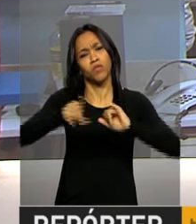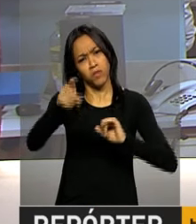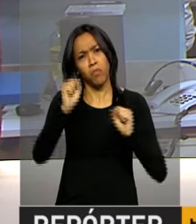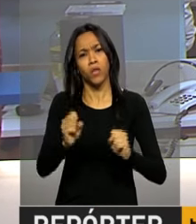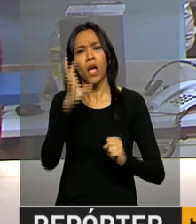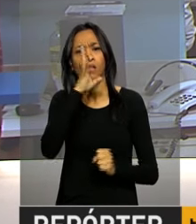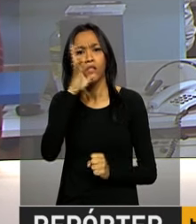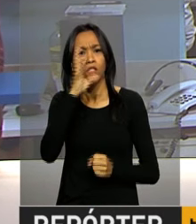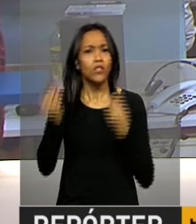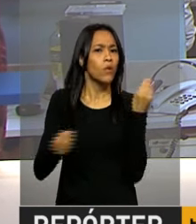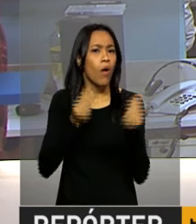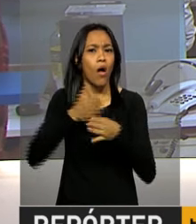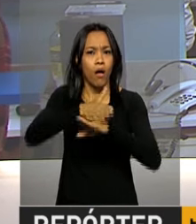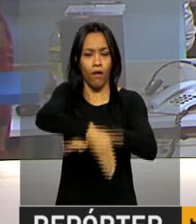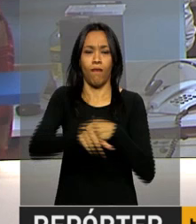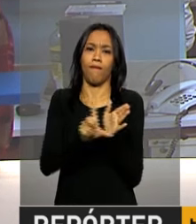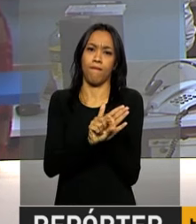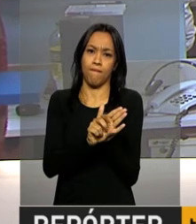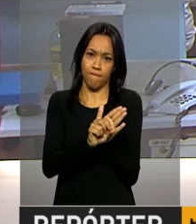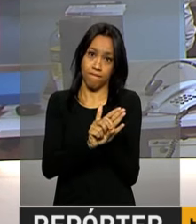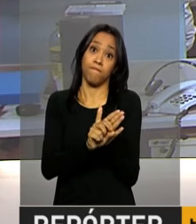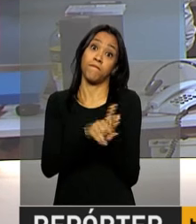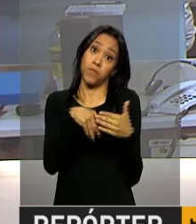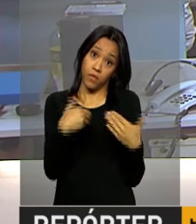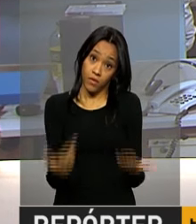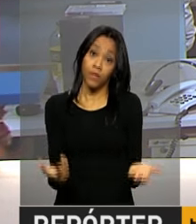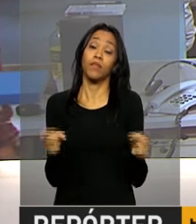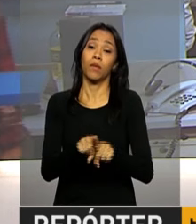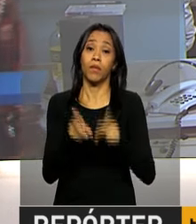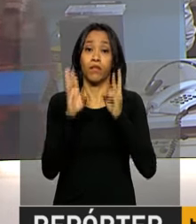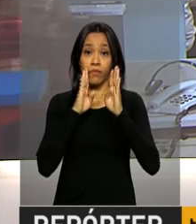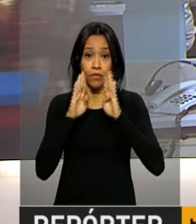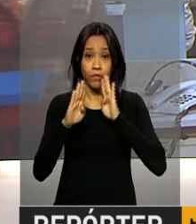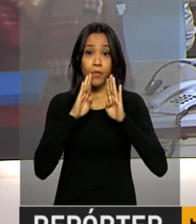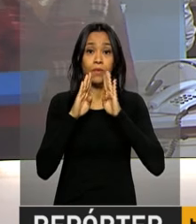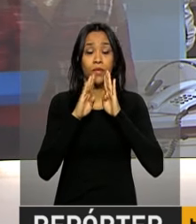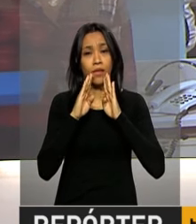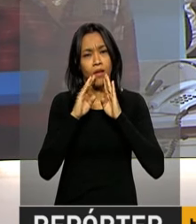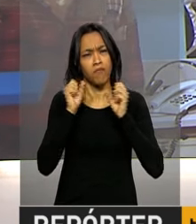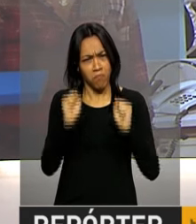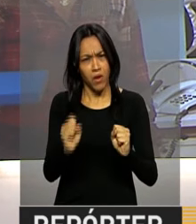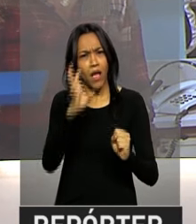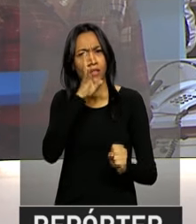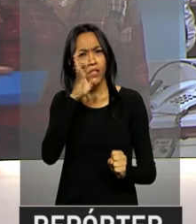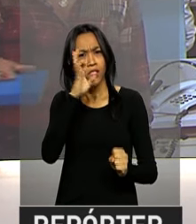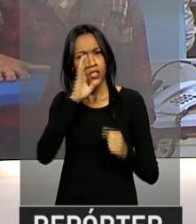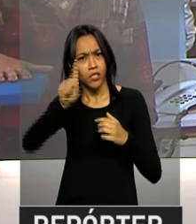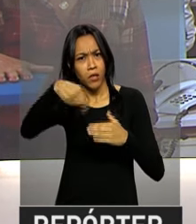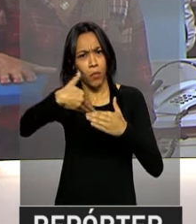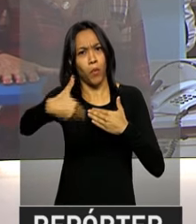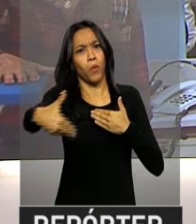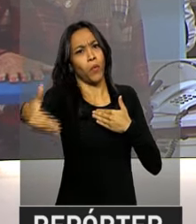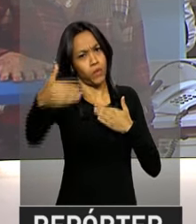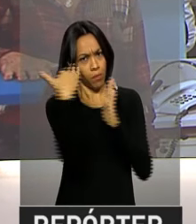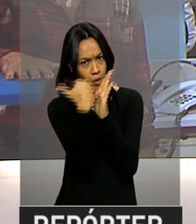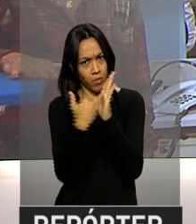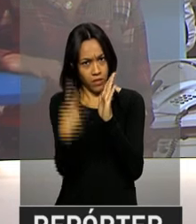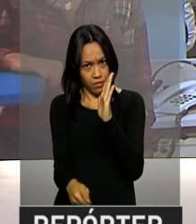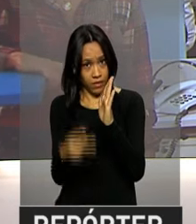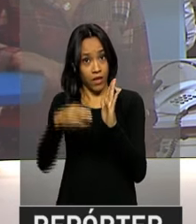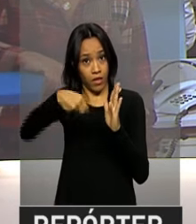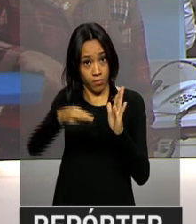novidades também nas nossas redes sociais no Twitter e no Facebook assista agora na sequência em nossa programação